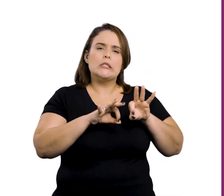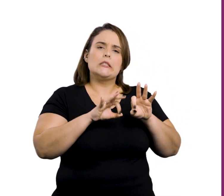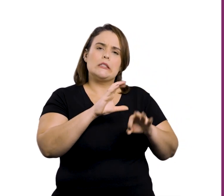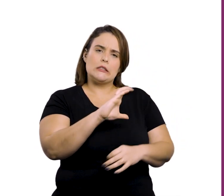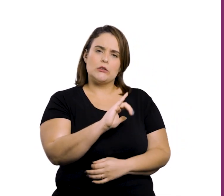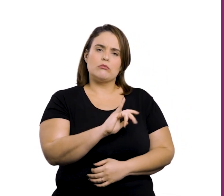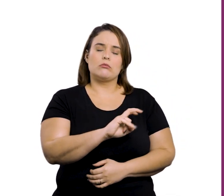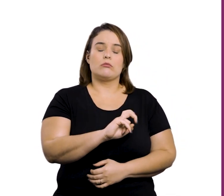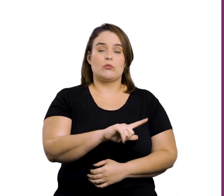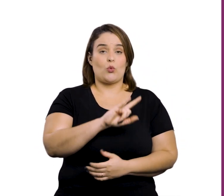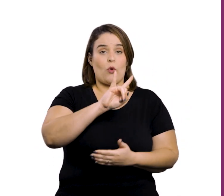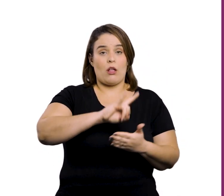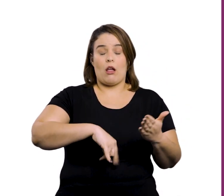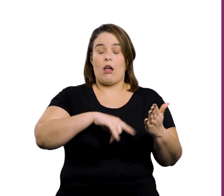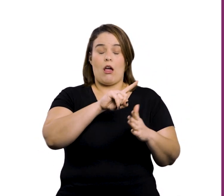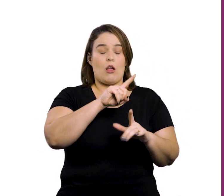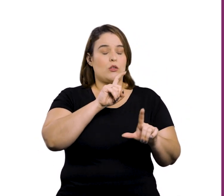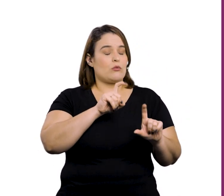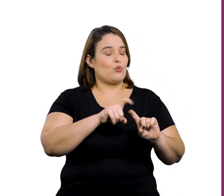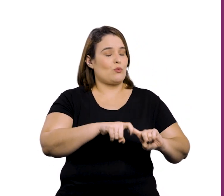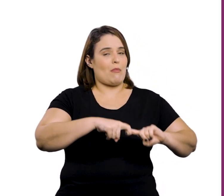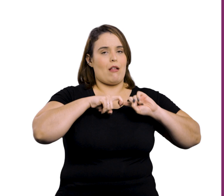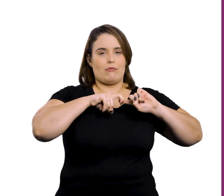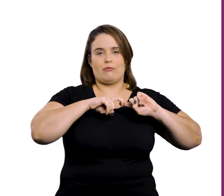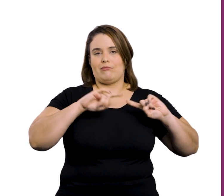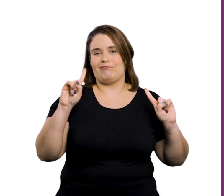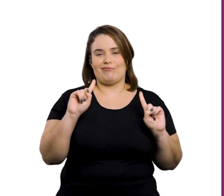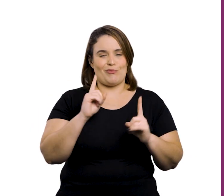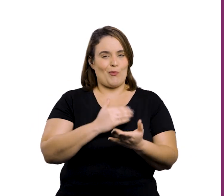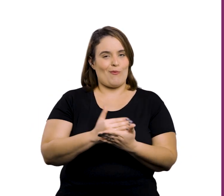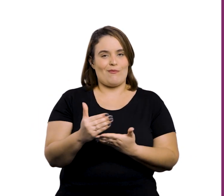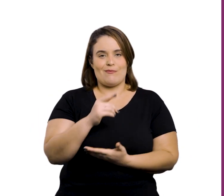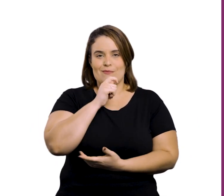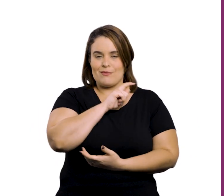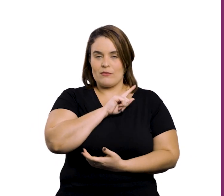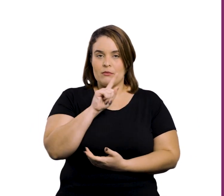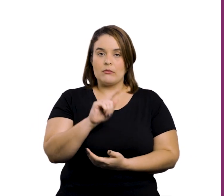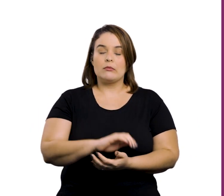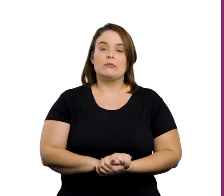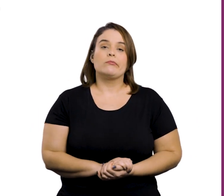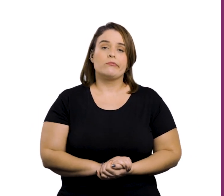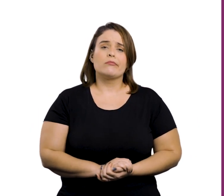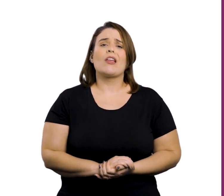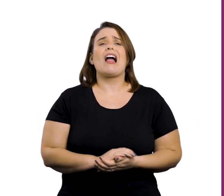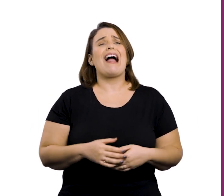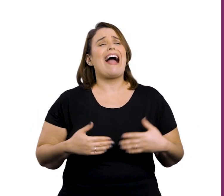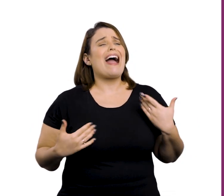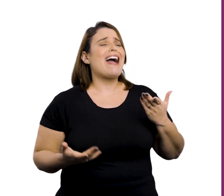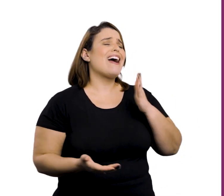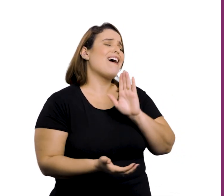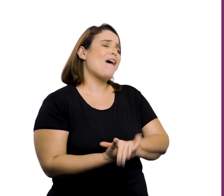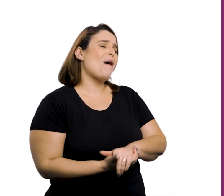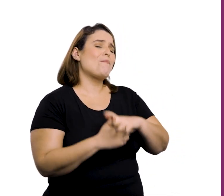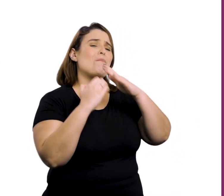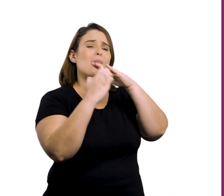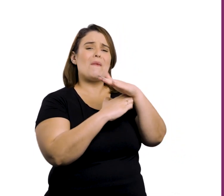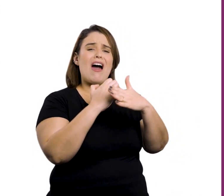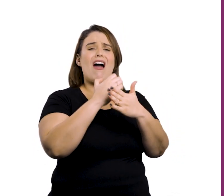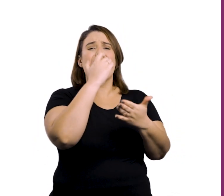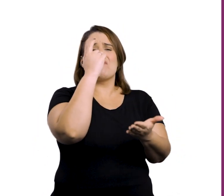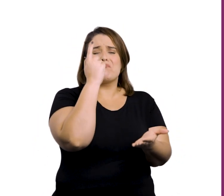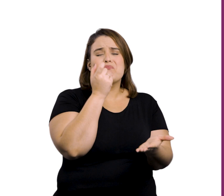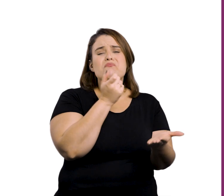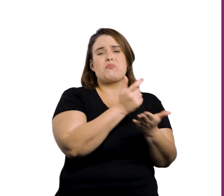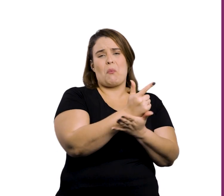contrato foi suspenso antes de ser implementado. Muitos podem dizer que a privatização pode ser uma solução rápida e